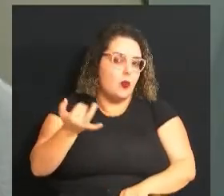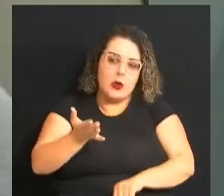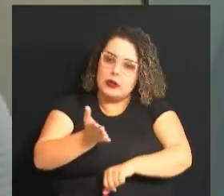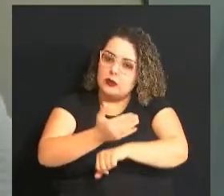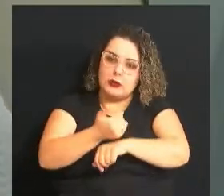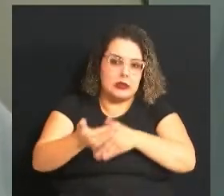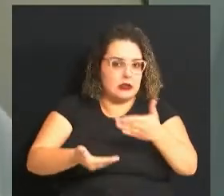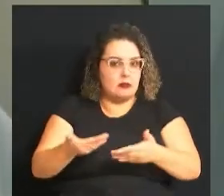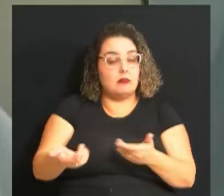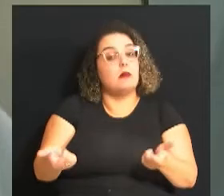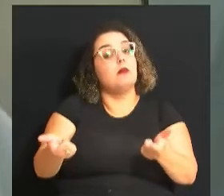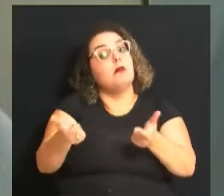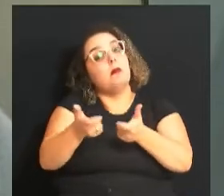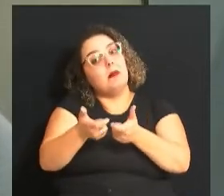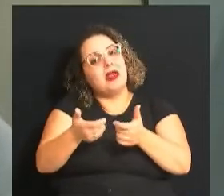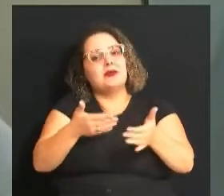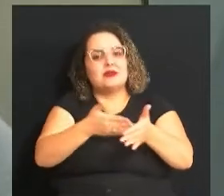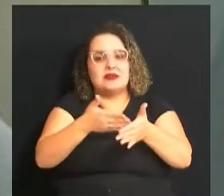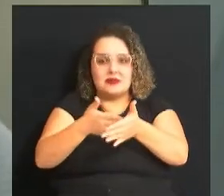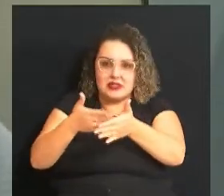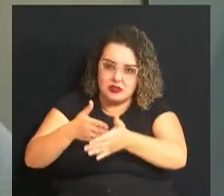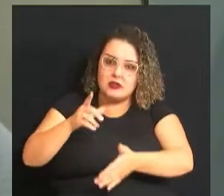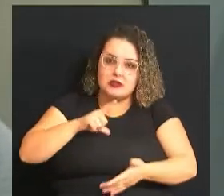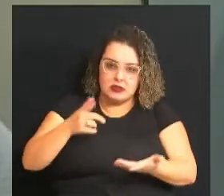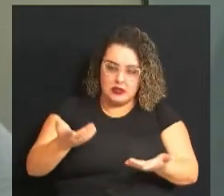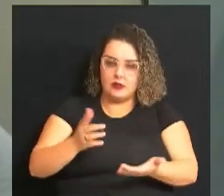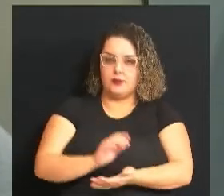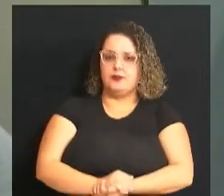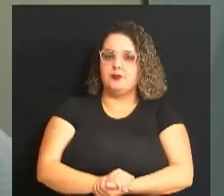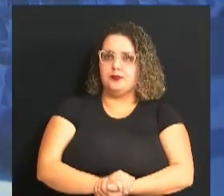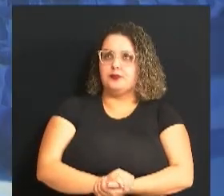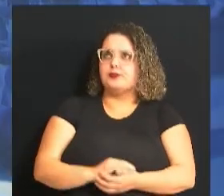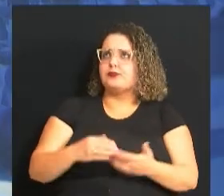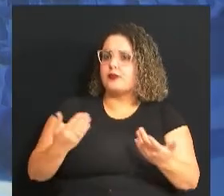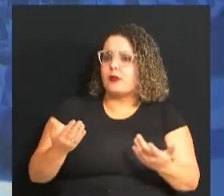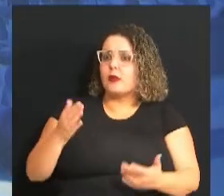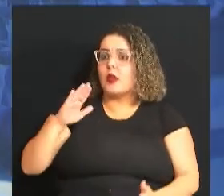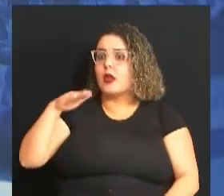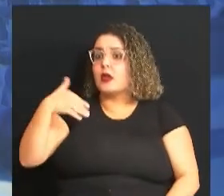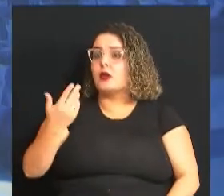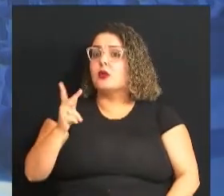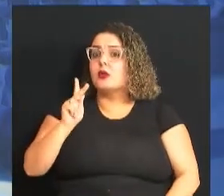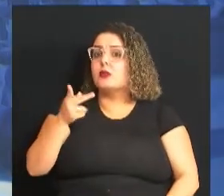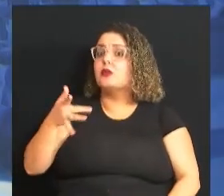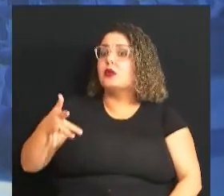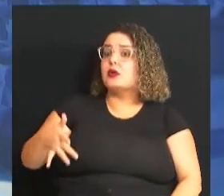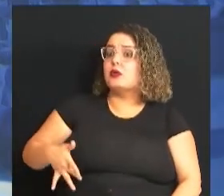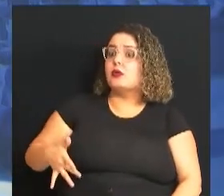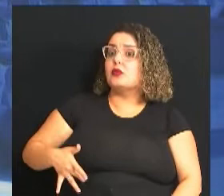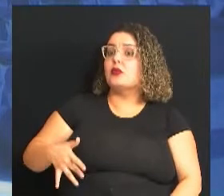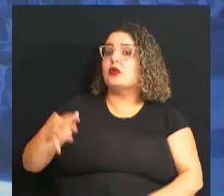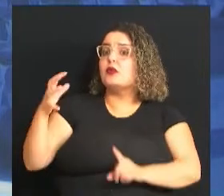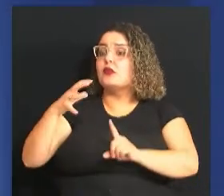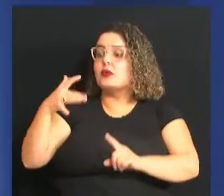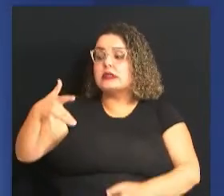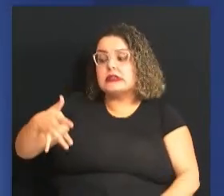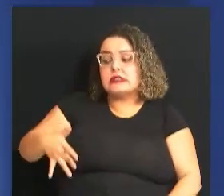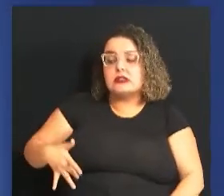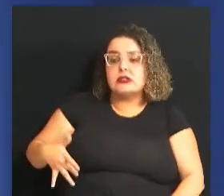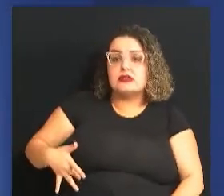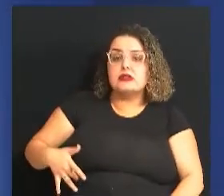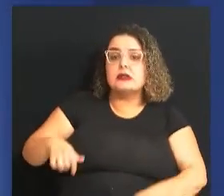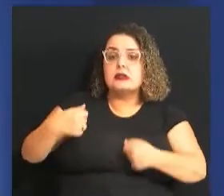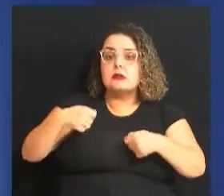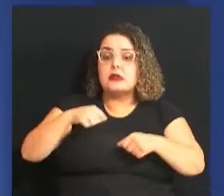menos restrições terá. E quando que a hepatite afeta tanto o fígado que é preciso o